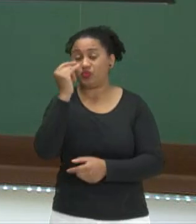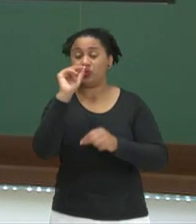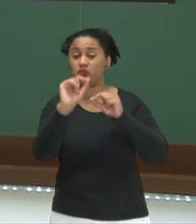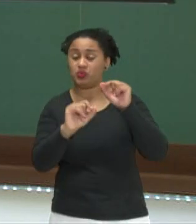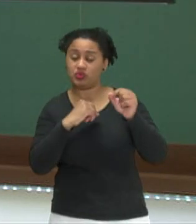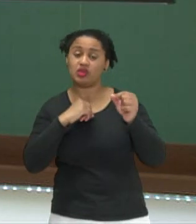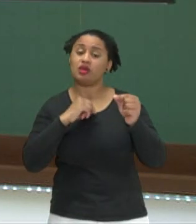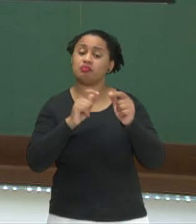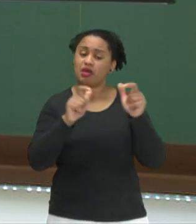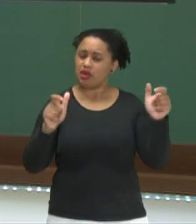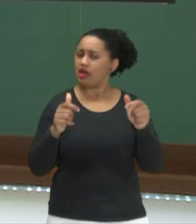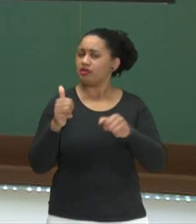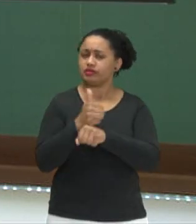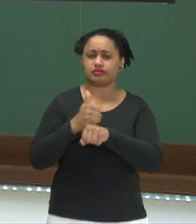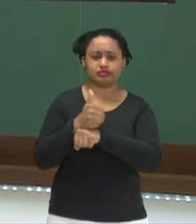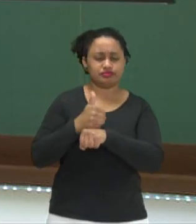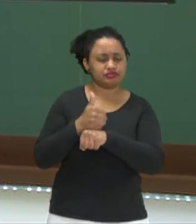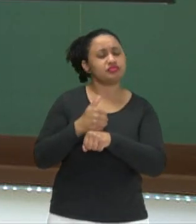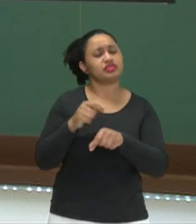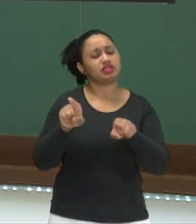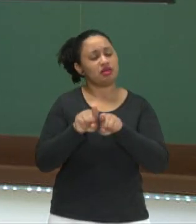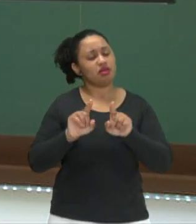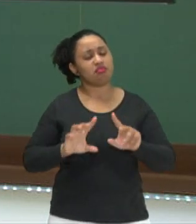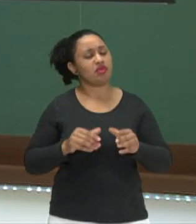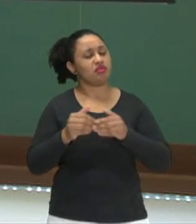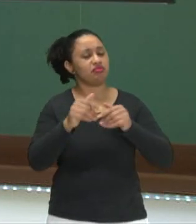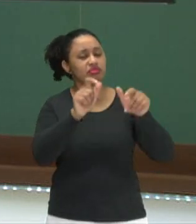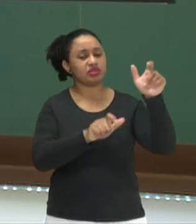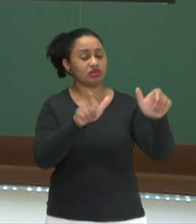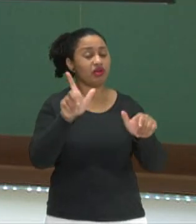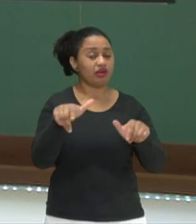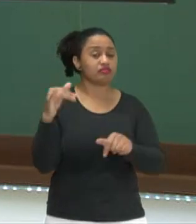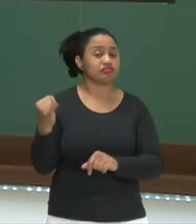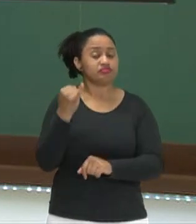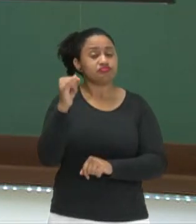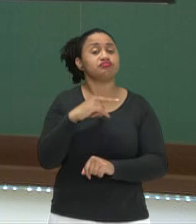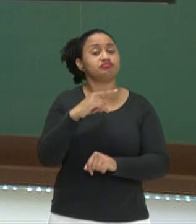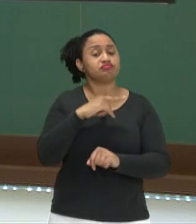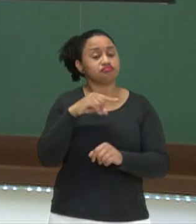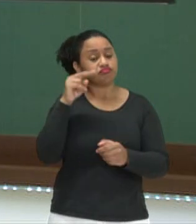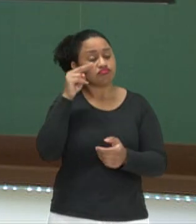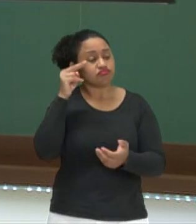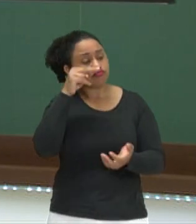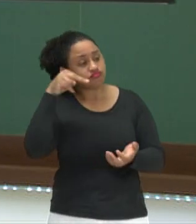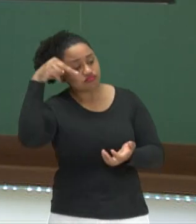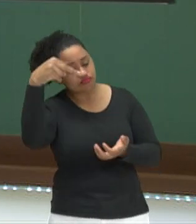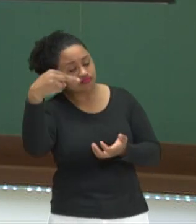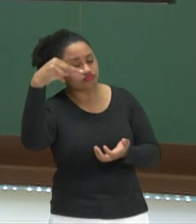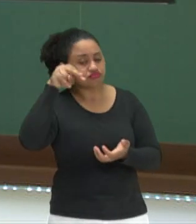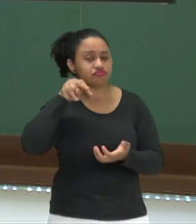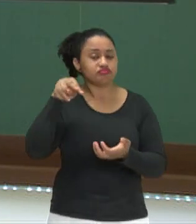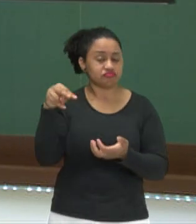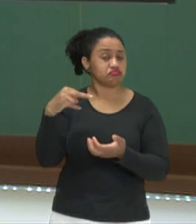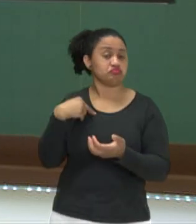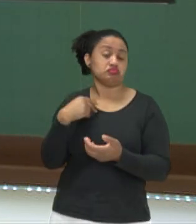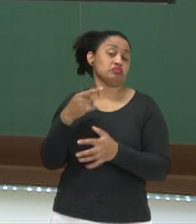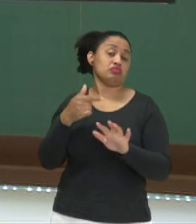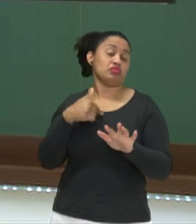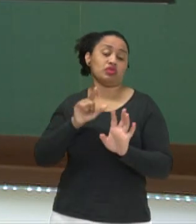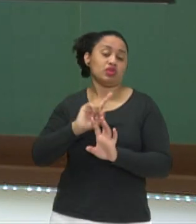das profissões, eu acho que para qualquer pessoa é necessário a gente ter o desenvolvimento de uma visão espacial. Mesmo eu